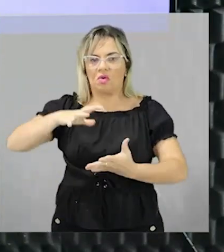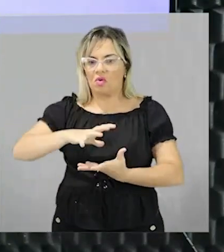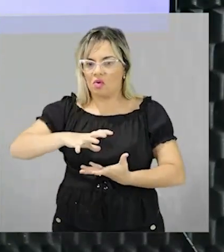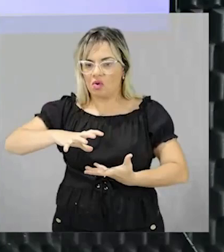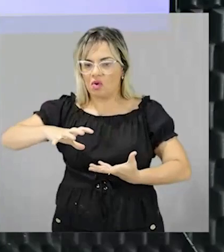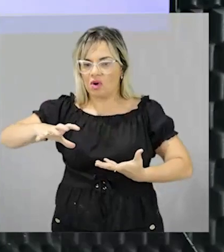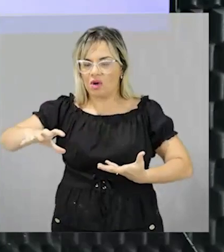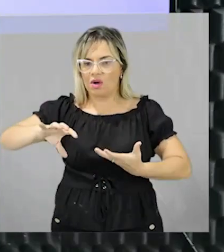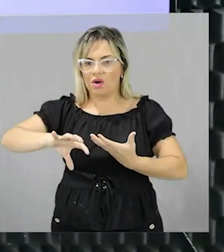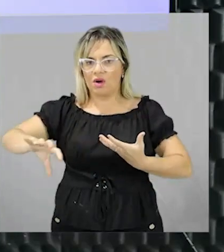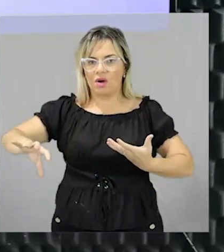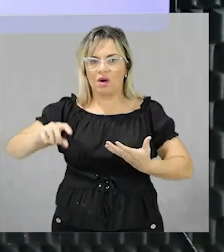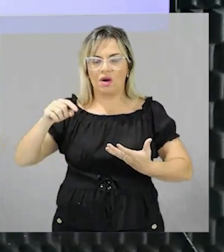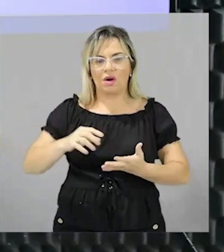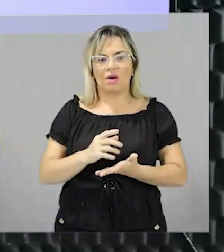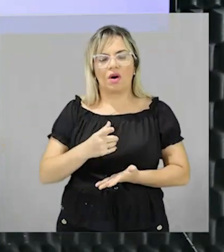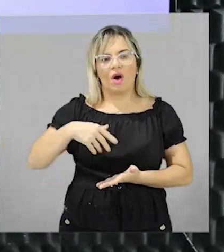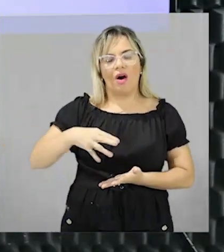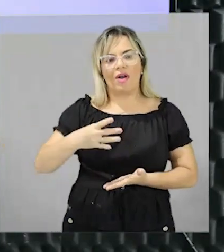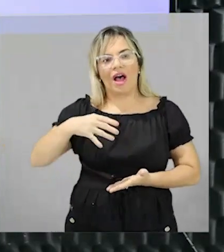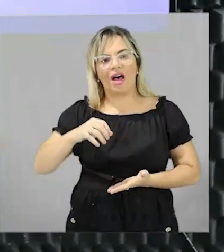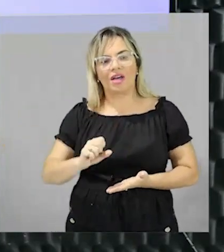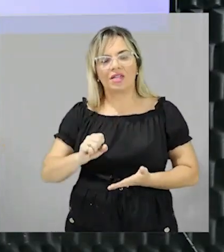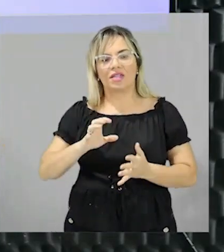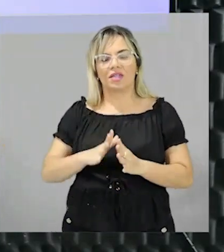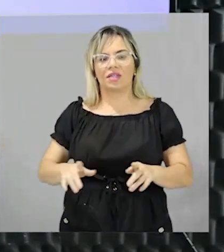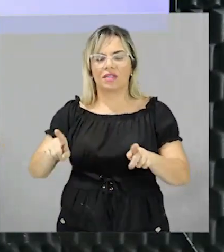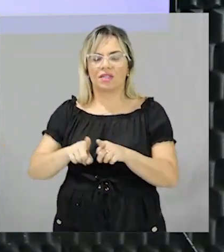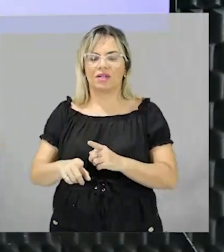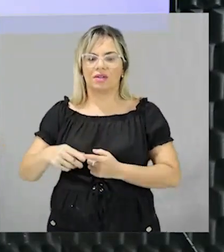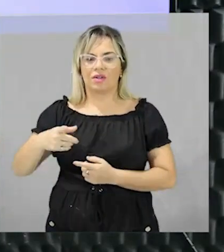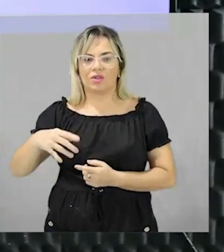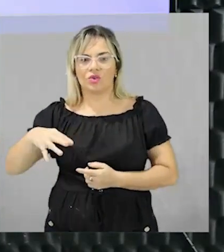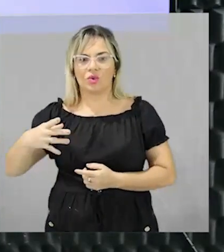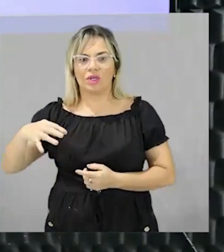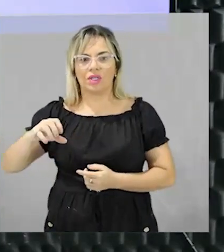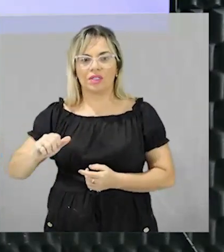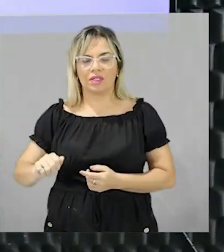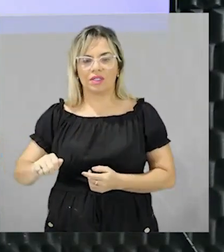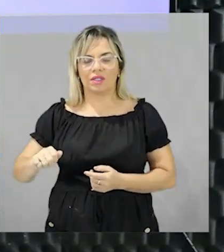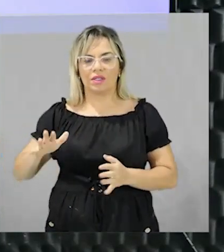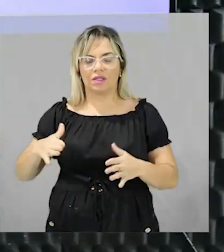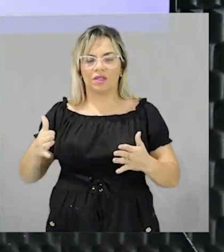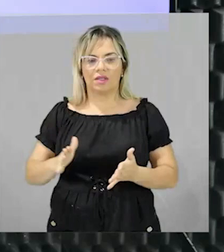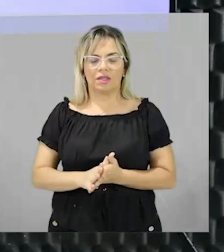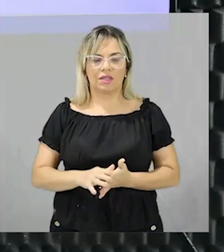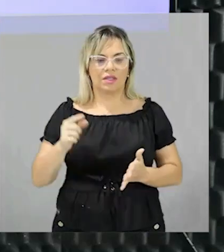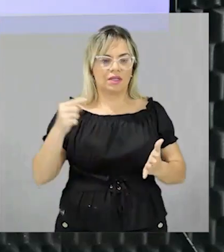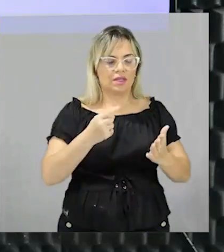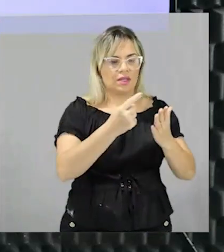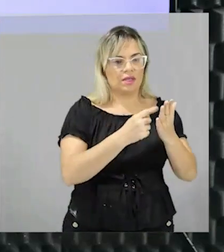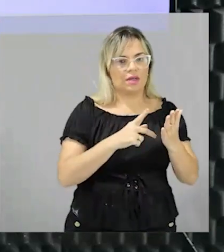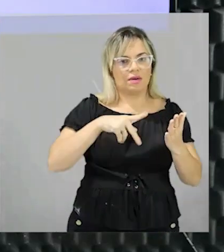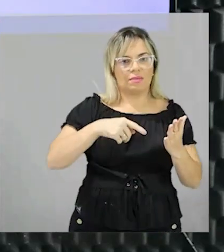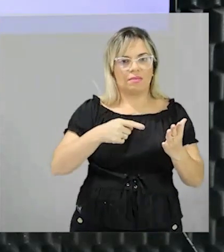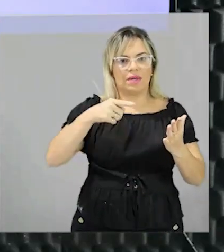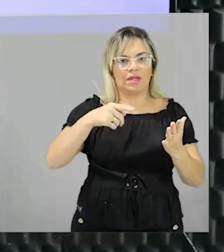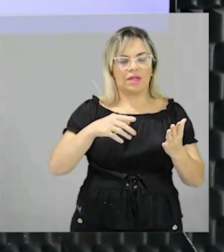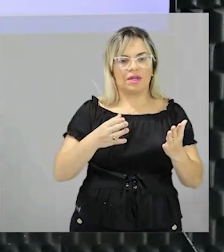supercontinentes, Laurásia e Gondwana, tá certo? Então, não te perde aí. Era pré-cambriana,